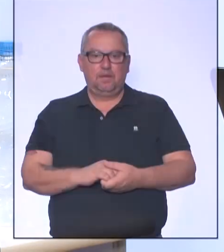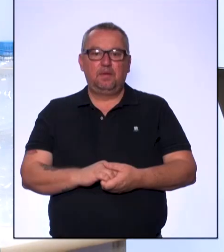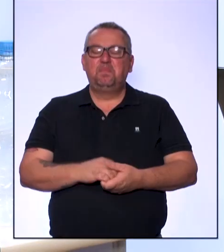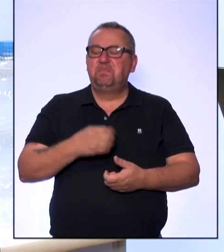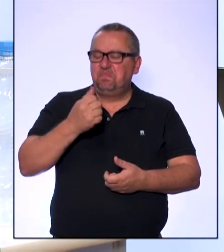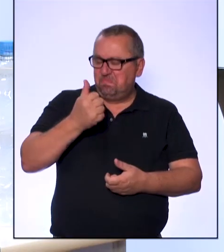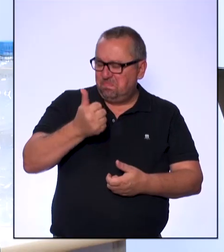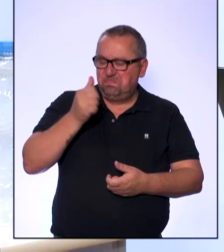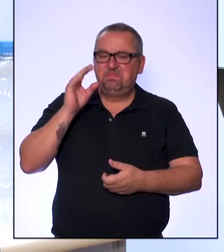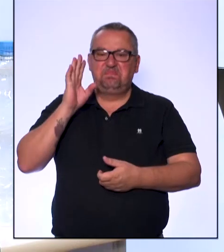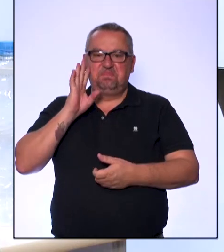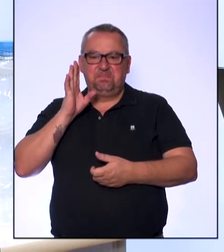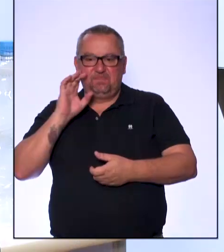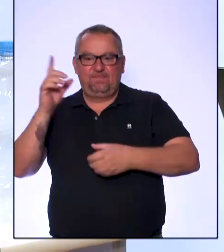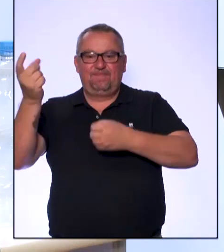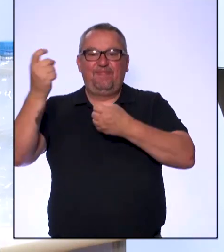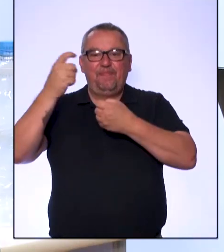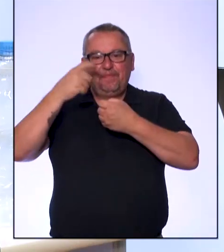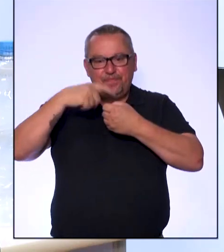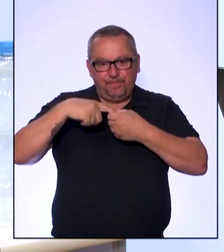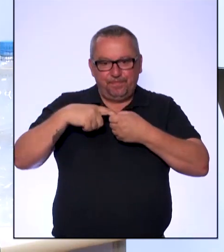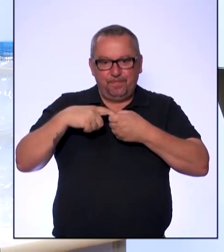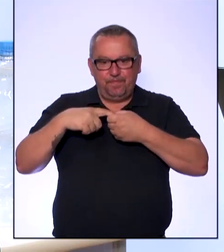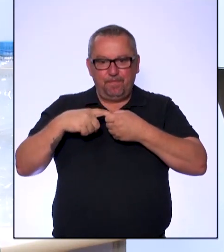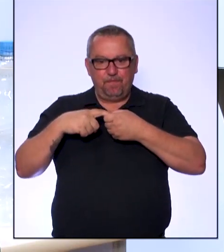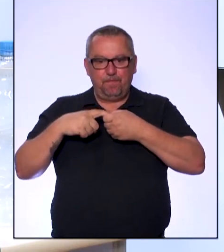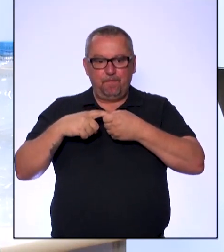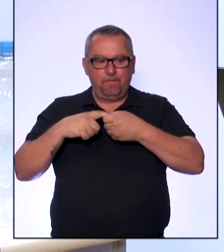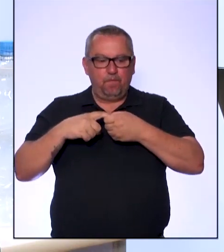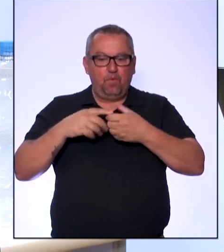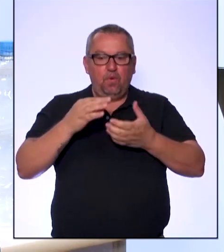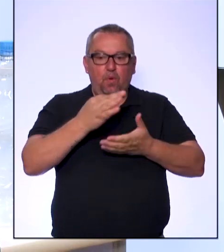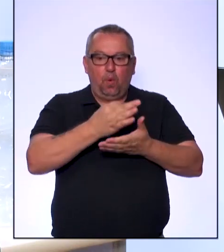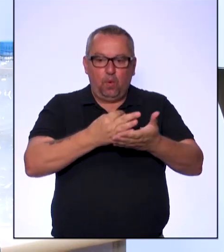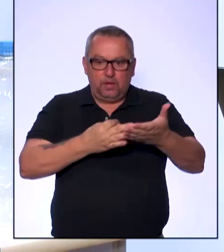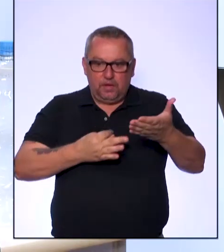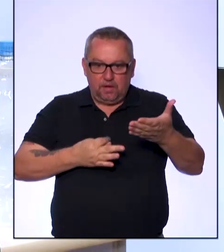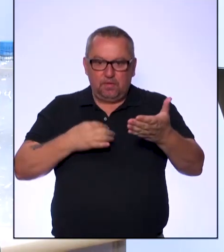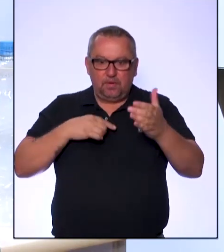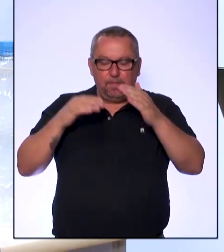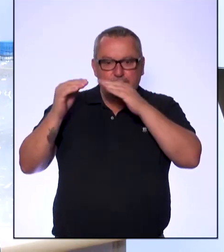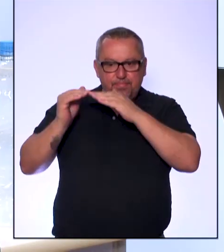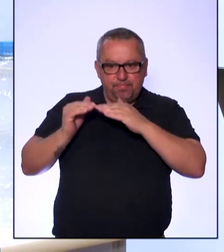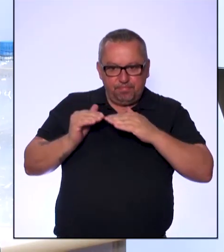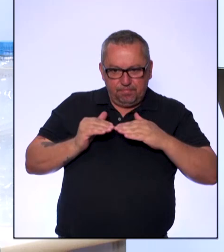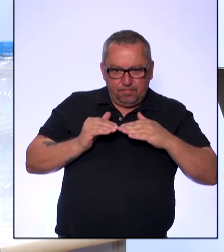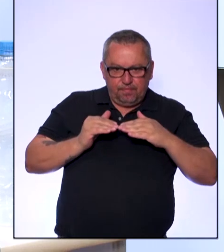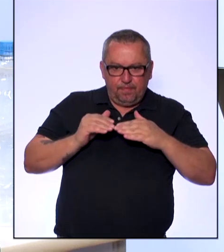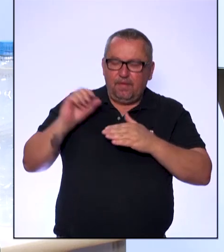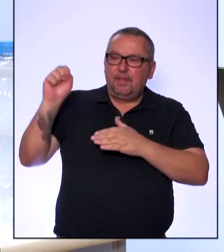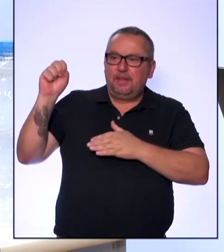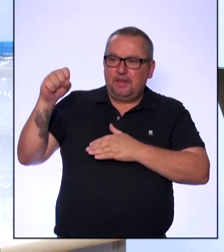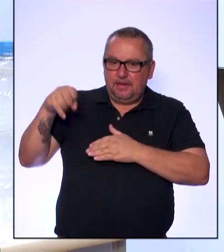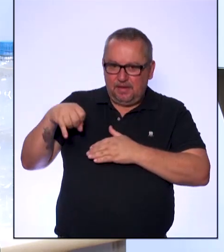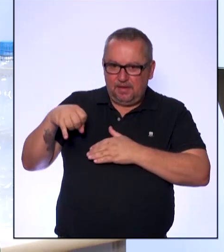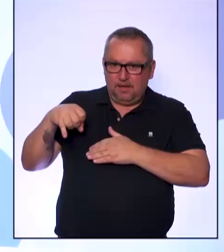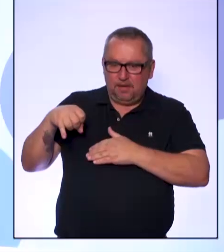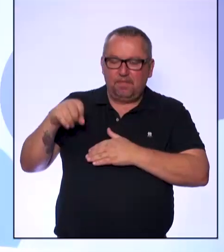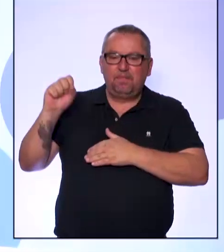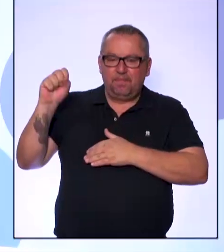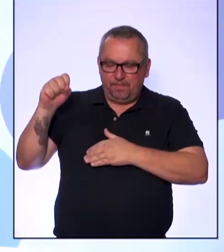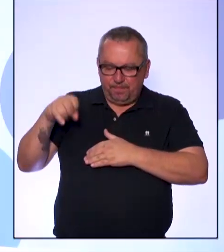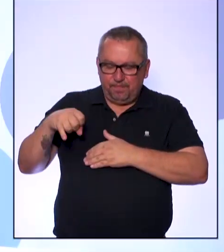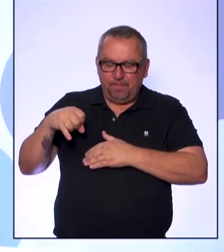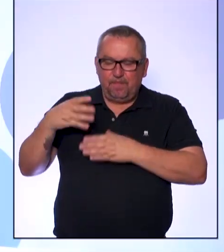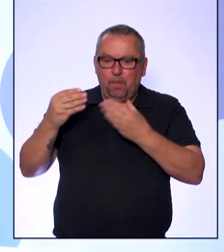Muito bem, voltamos. Os textos dialogam? A maioria respondeu que sim. Sim, eu gostei da participação, bastante Sim,